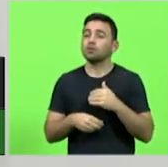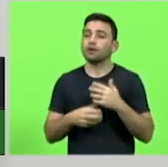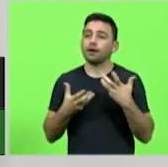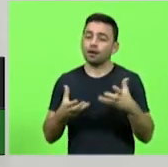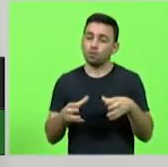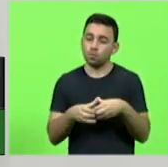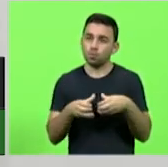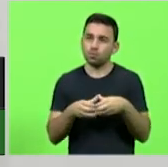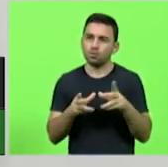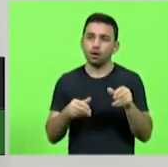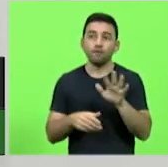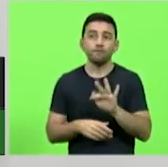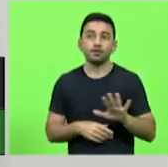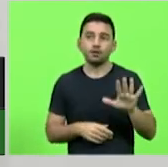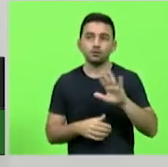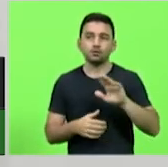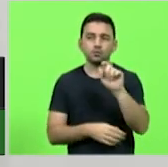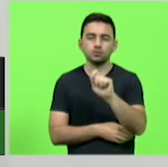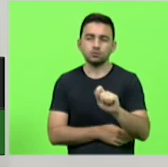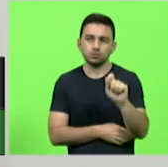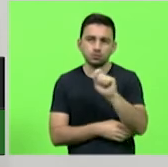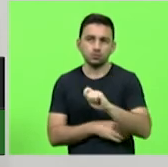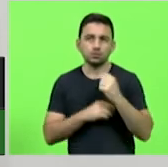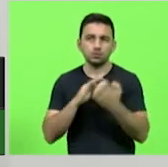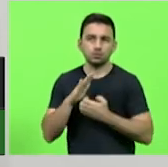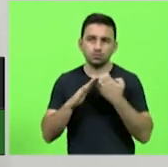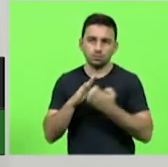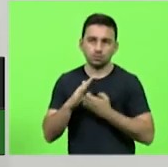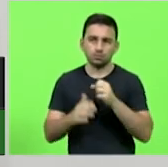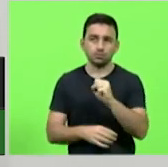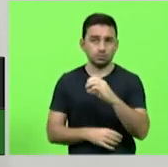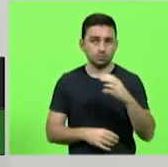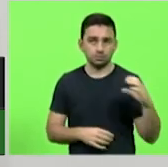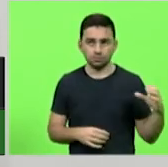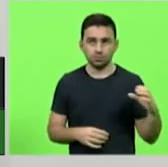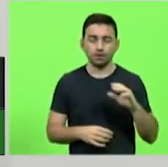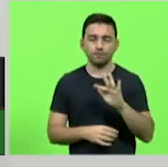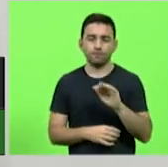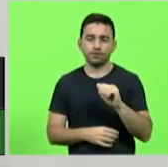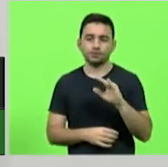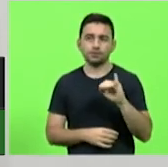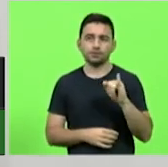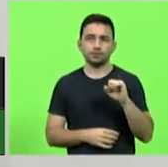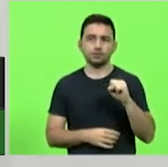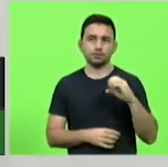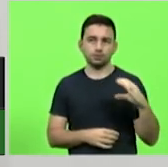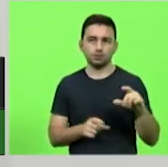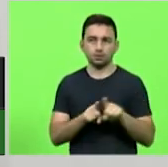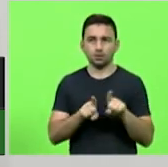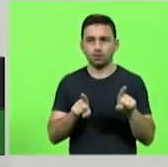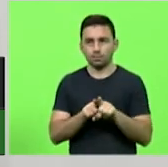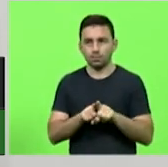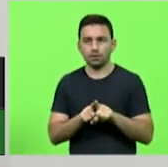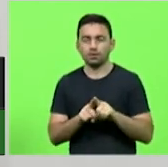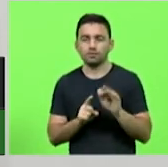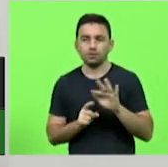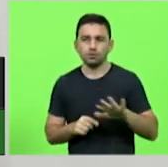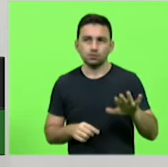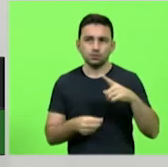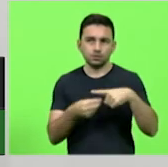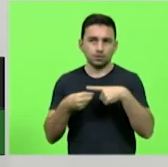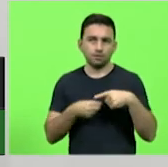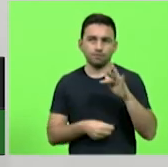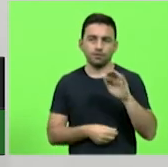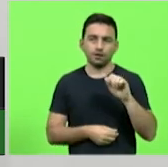como a Federação das Associações Empresariais de Santa Catarina, FACISC, A Federação Catarinense de Municípios, a